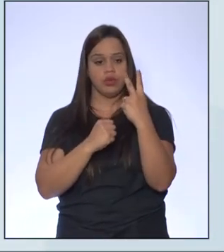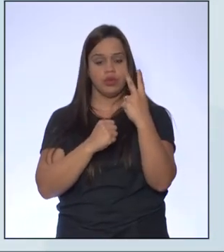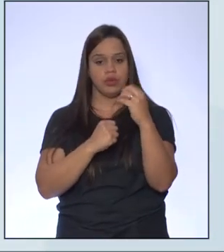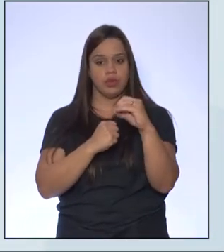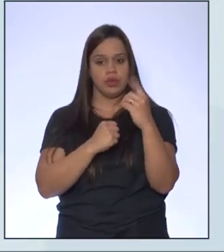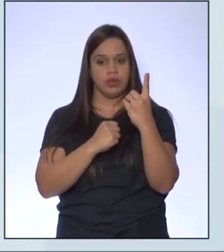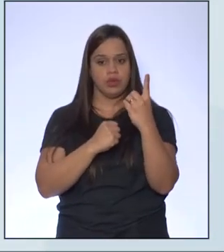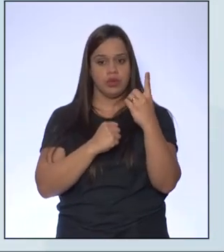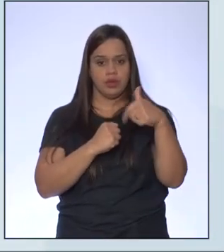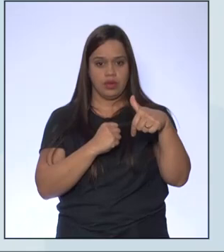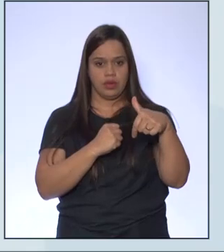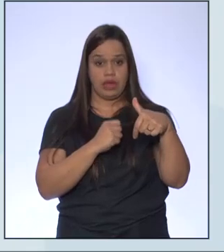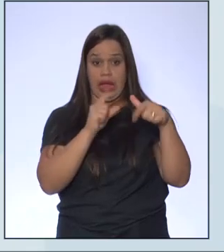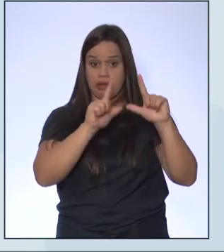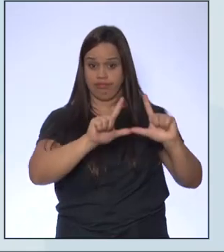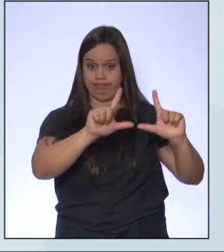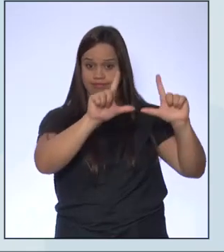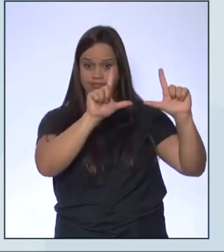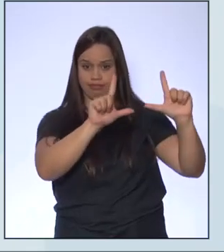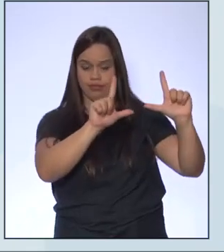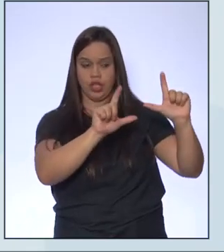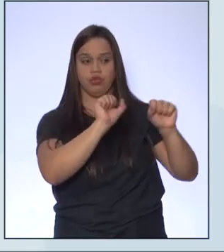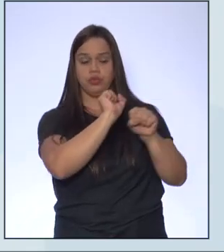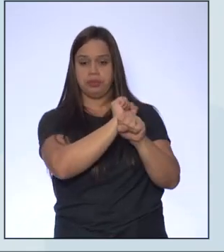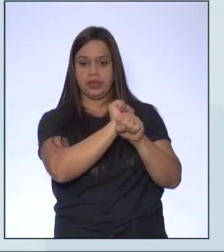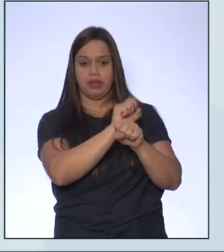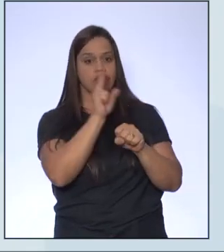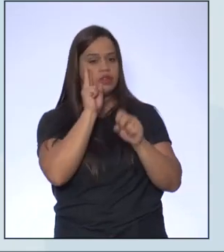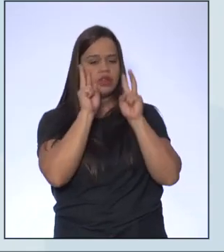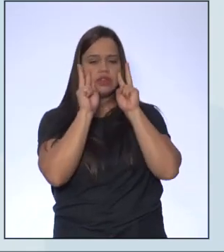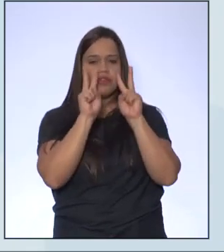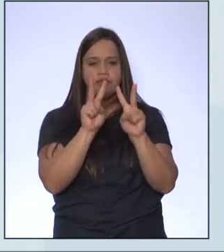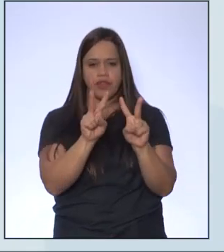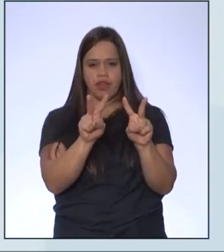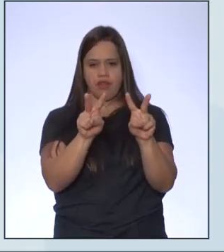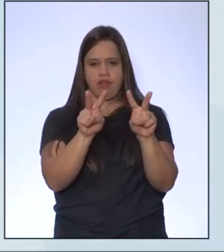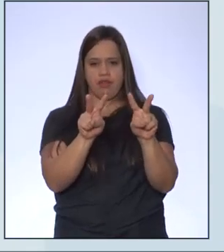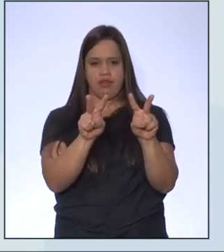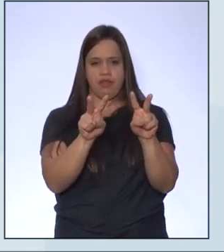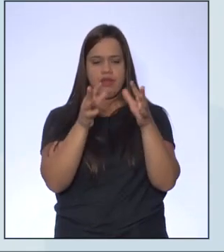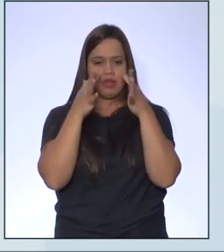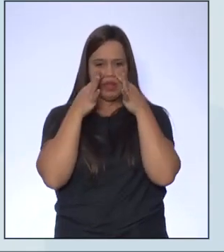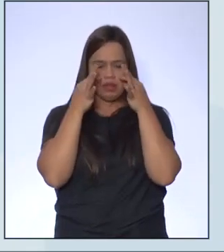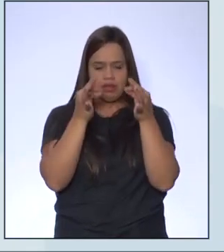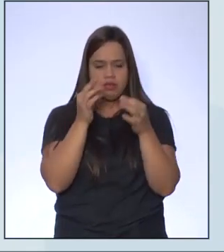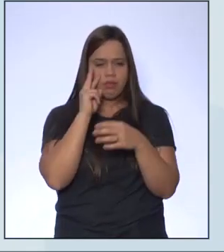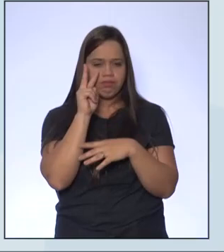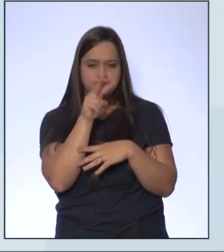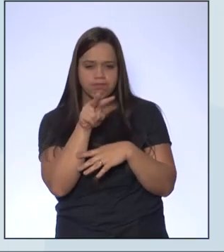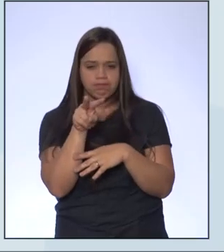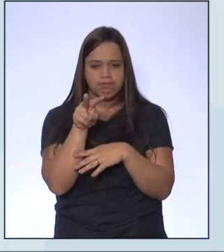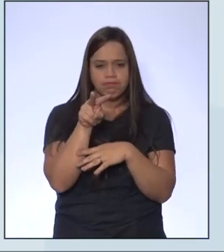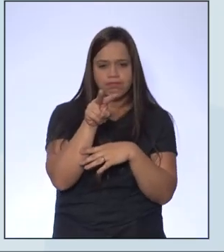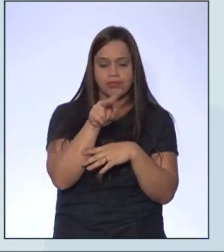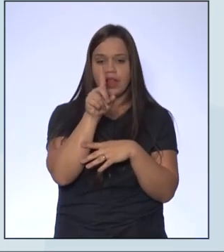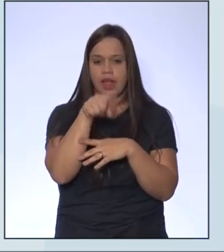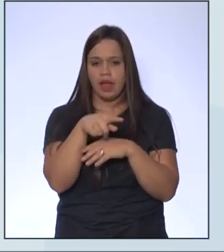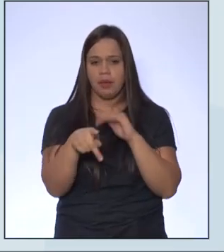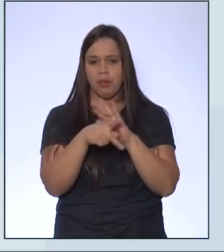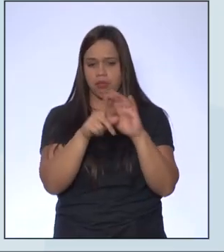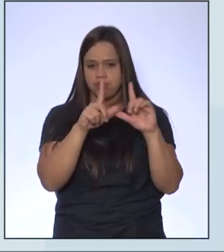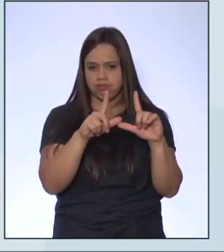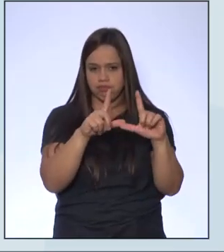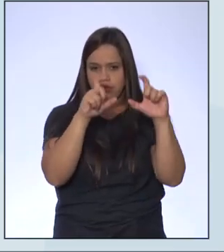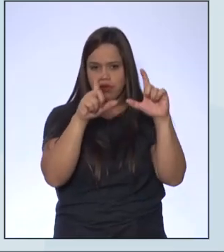por alguns instantes, né, para vocês observarem. É um registro, né? A gente tem aí